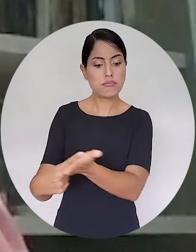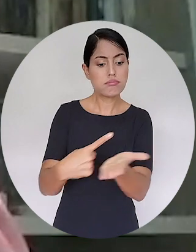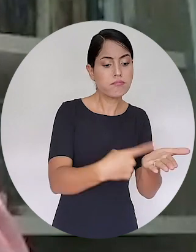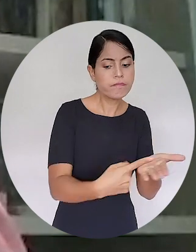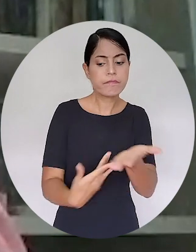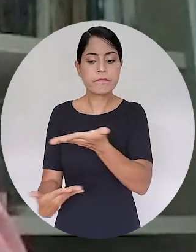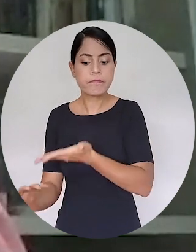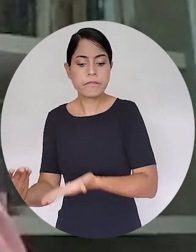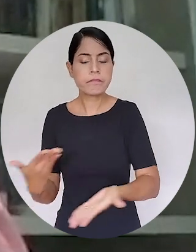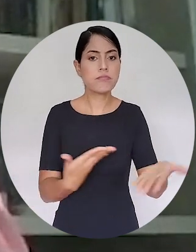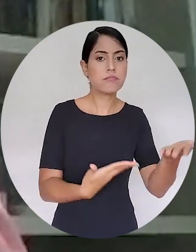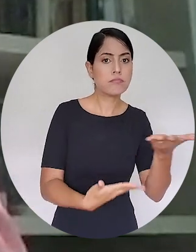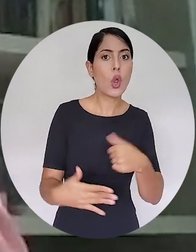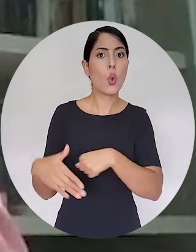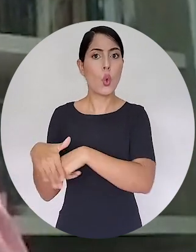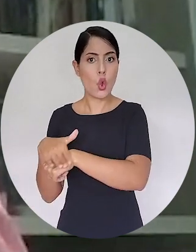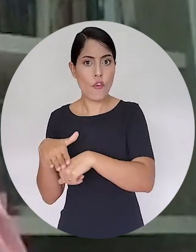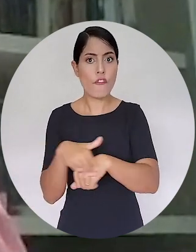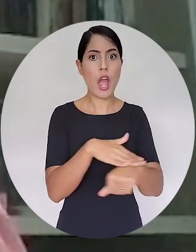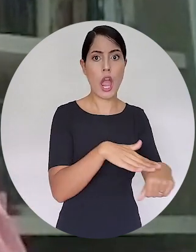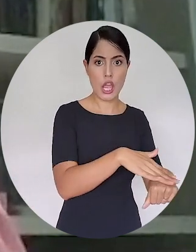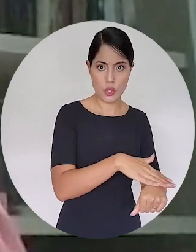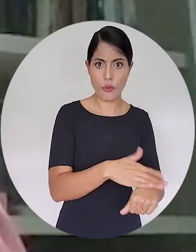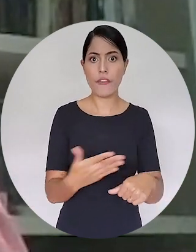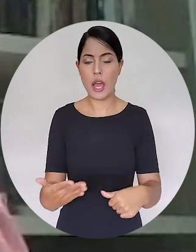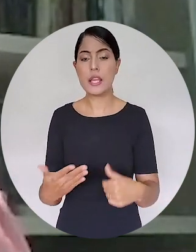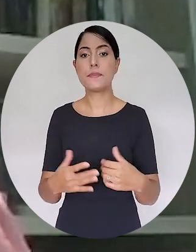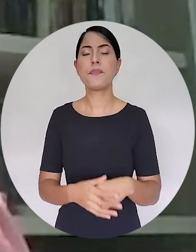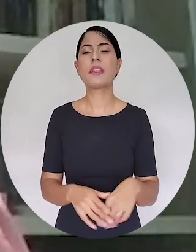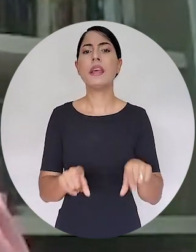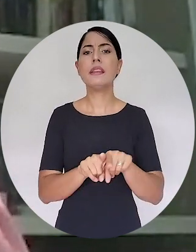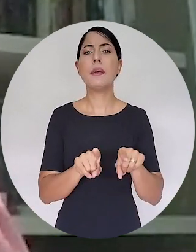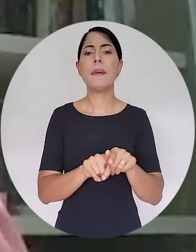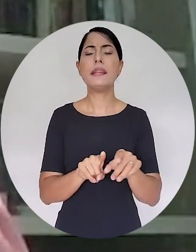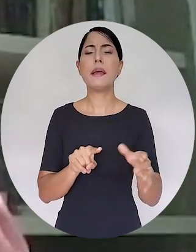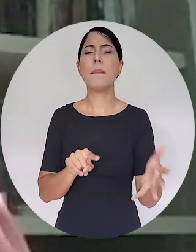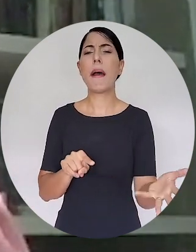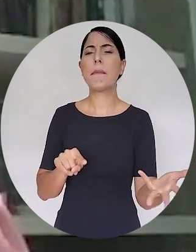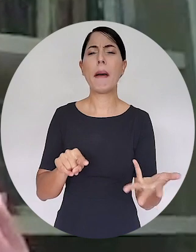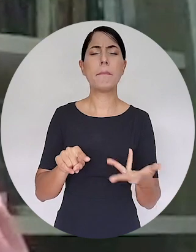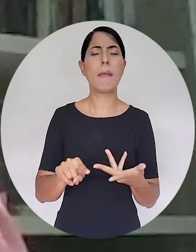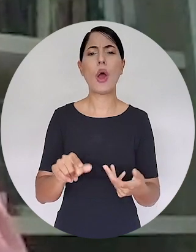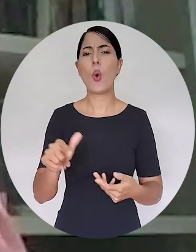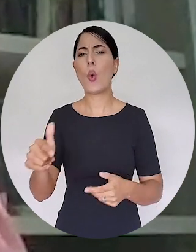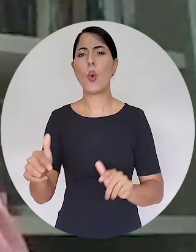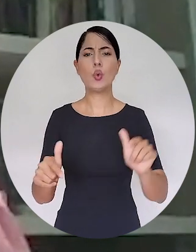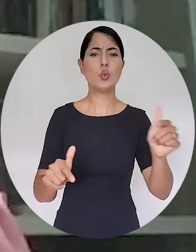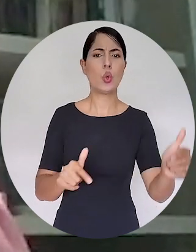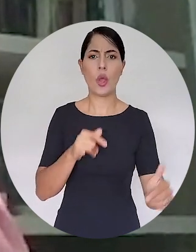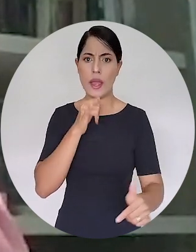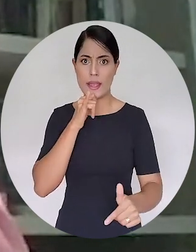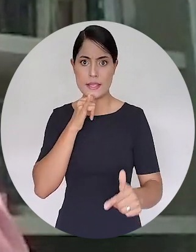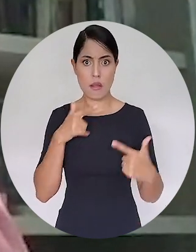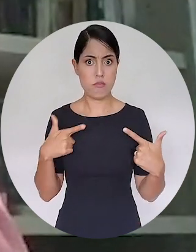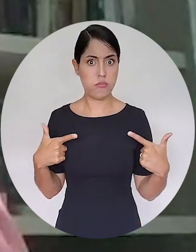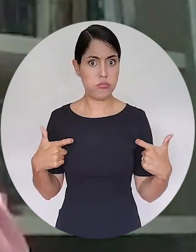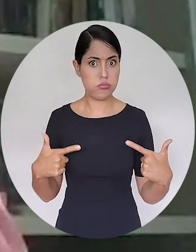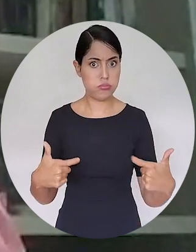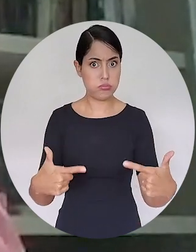das conversas, né, entre esses dois países, e uma série de outras questões,